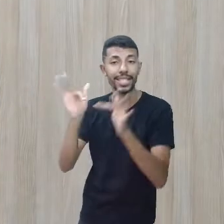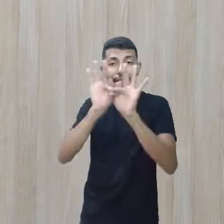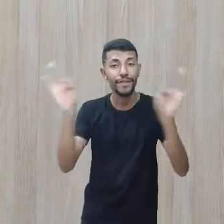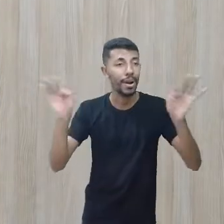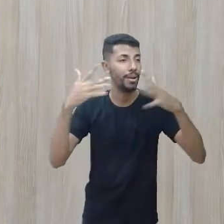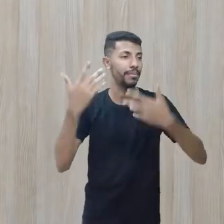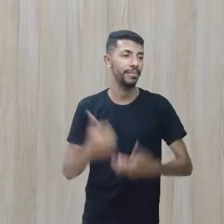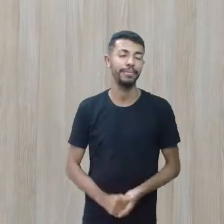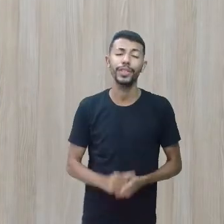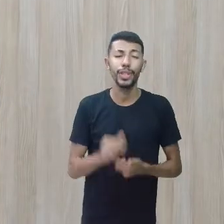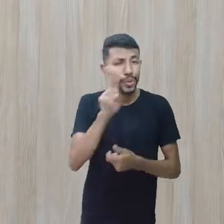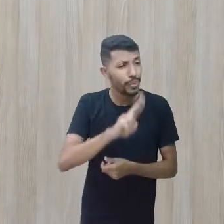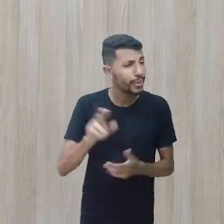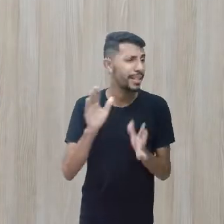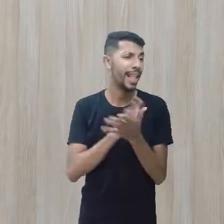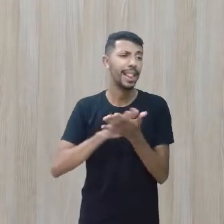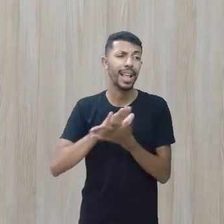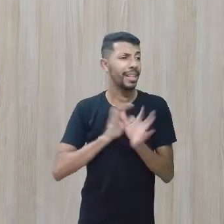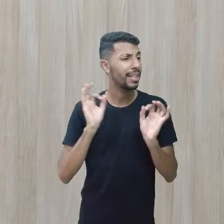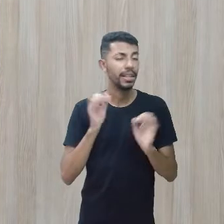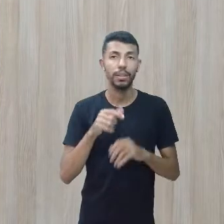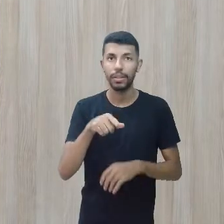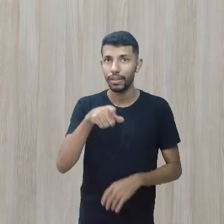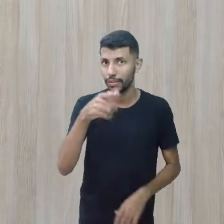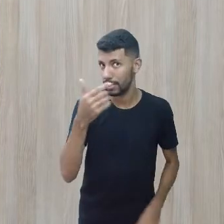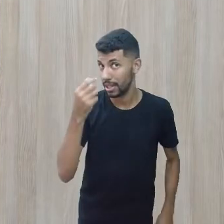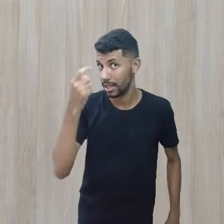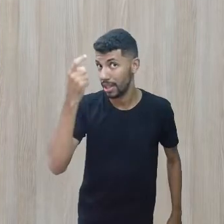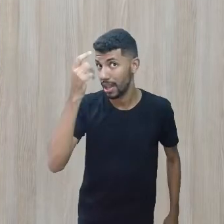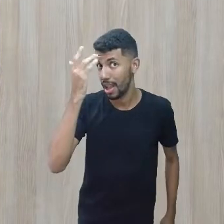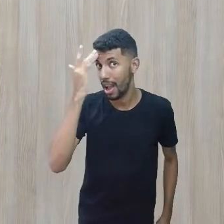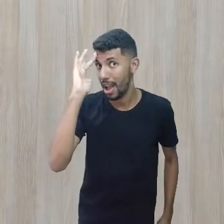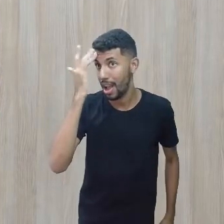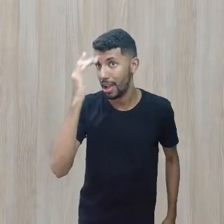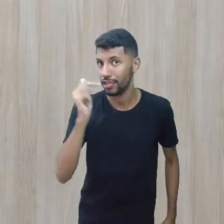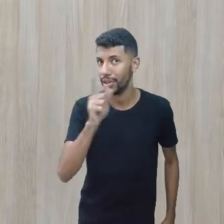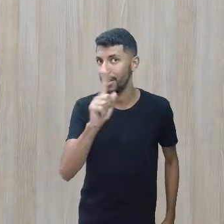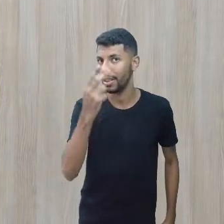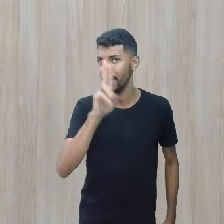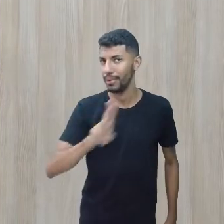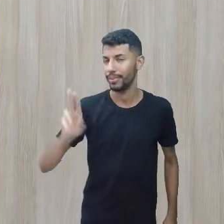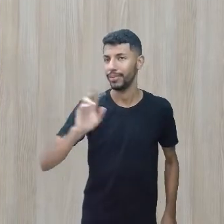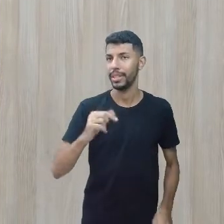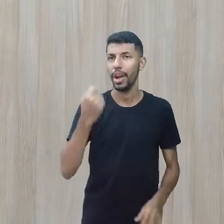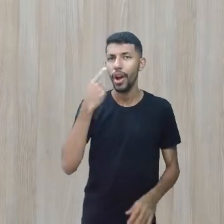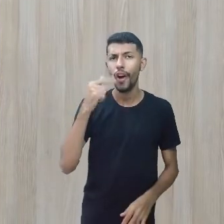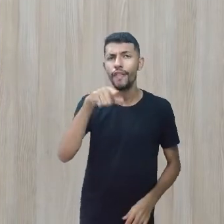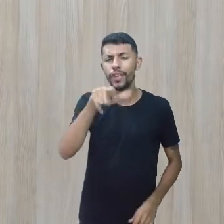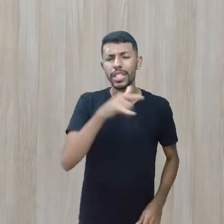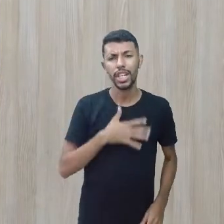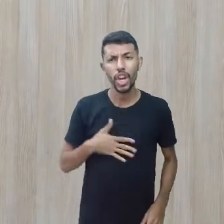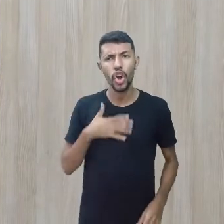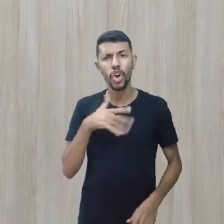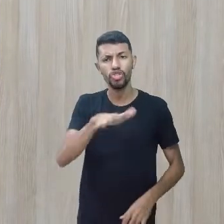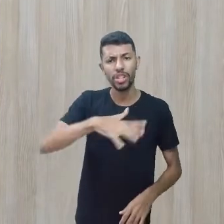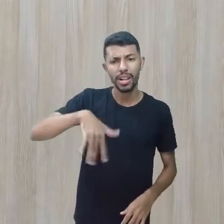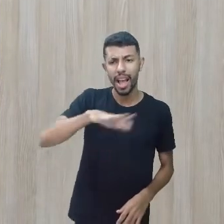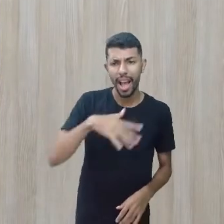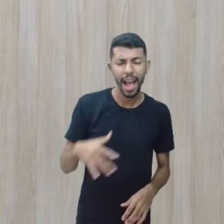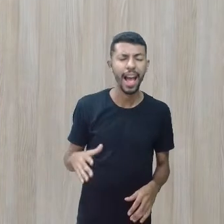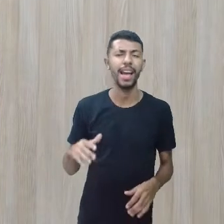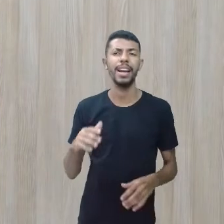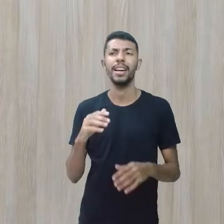alguma coisa? Você é que pensa. E se você gostar da área de exatas, se você quiser ser engenheiro, pular